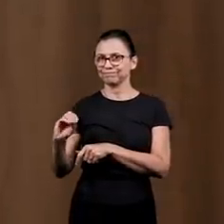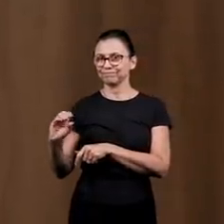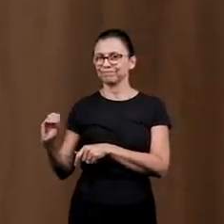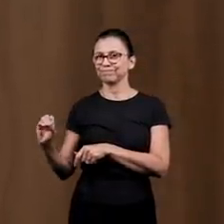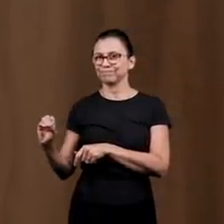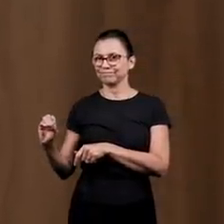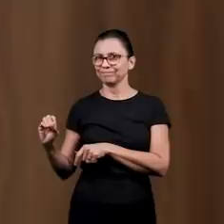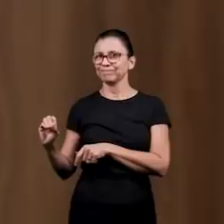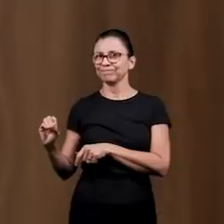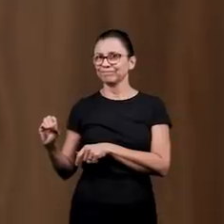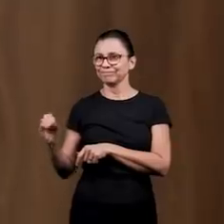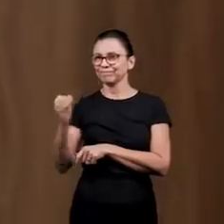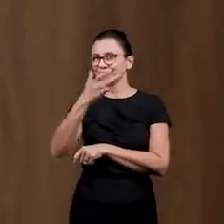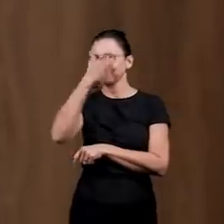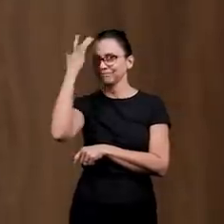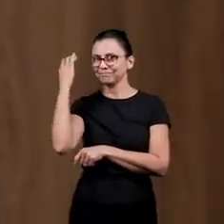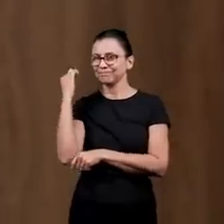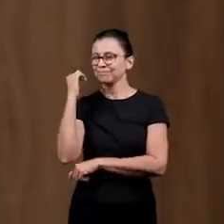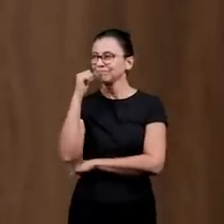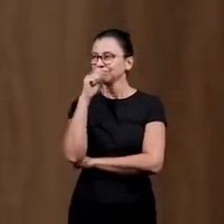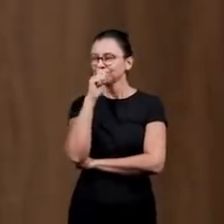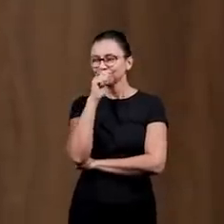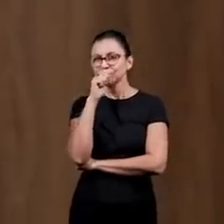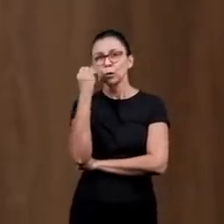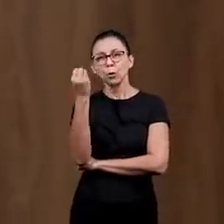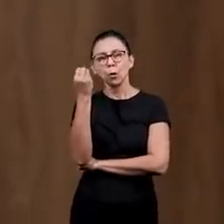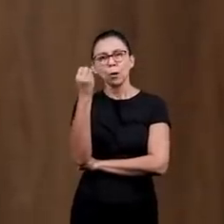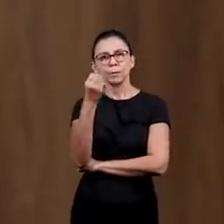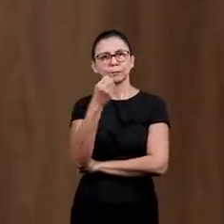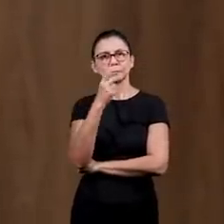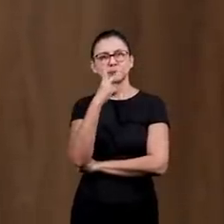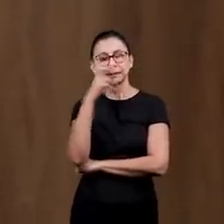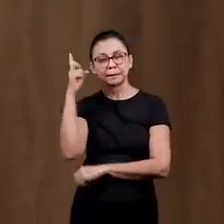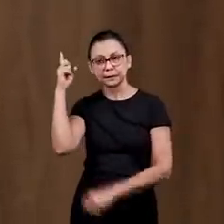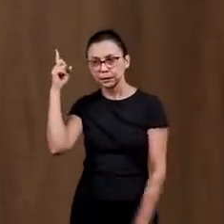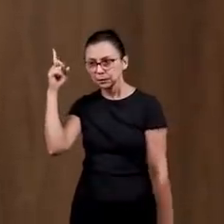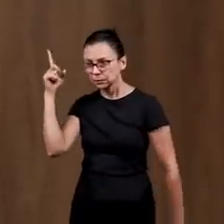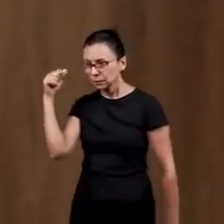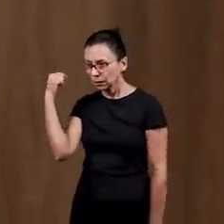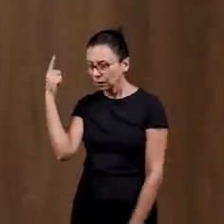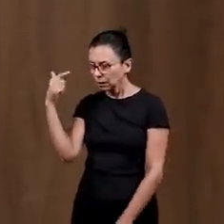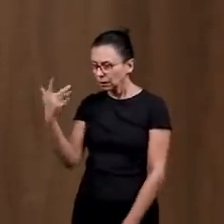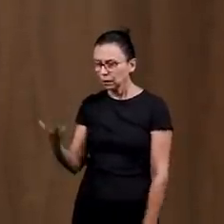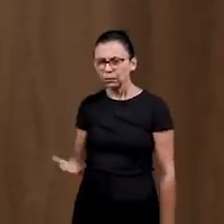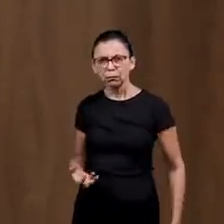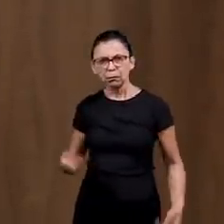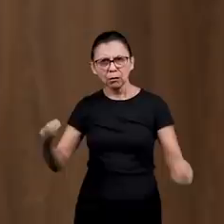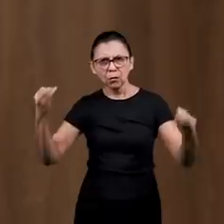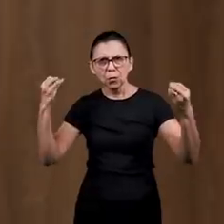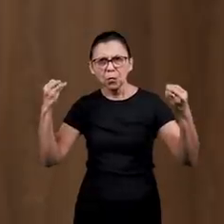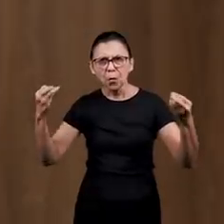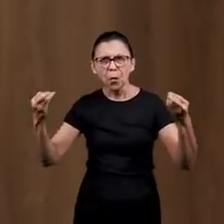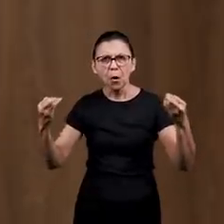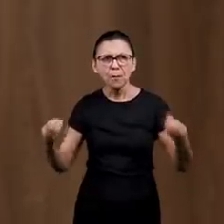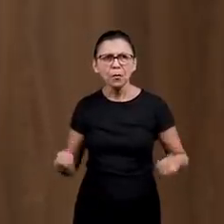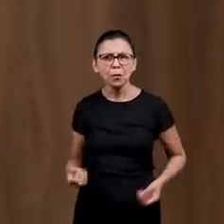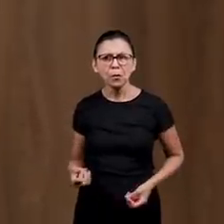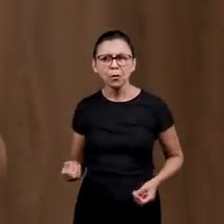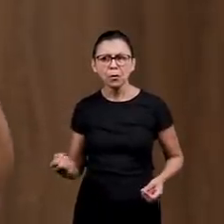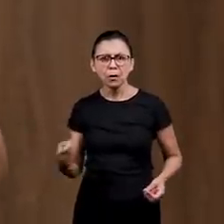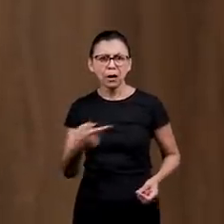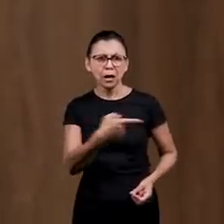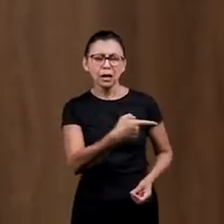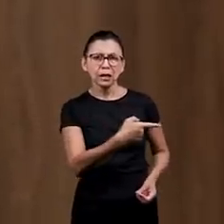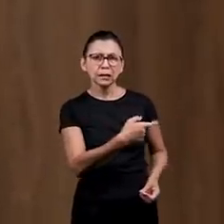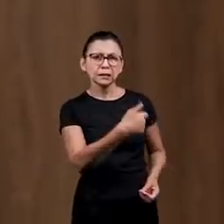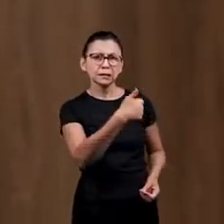Intermediários? Parecia loucura, né? 300 homens contra 135.000? Mas é isso